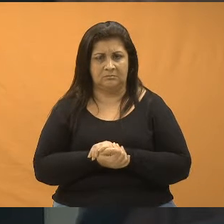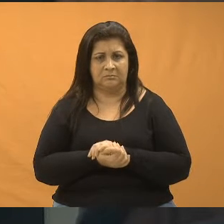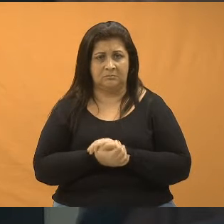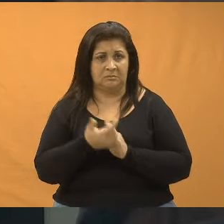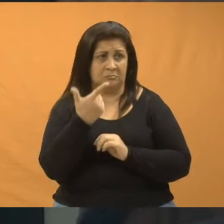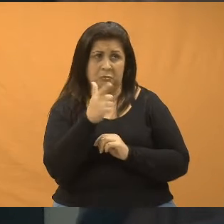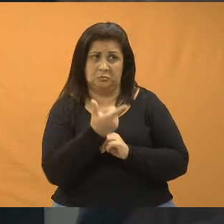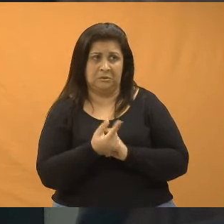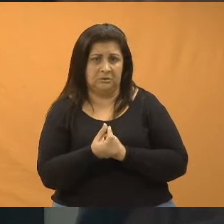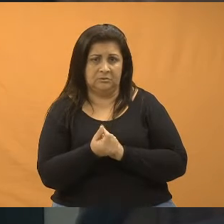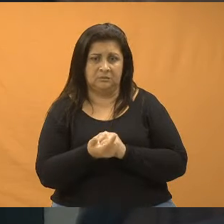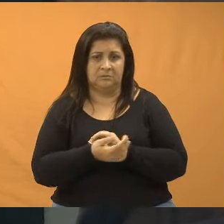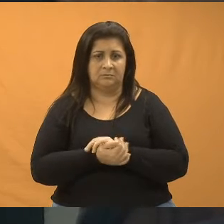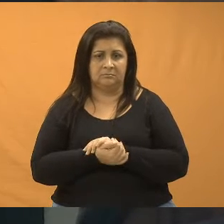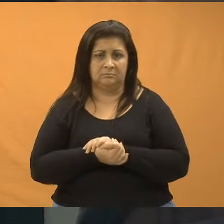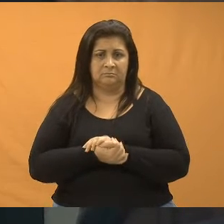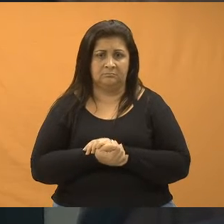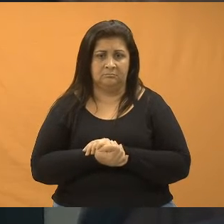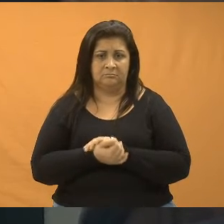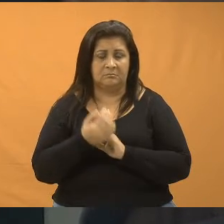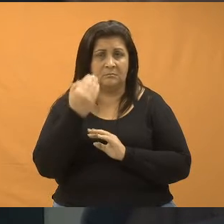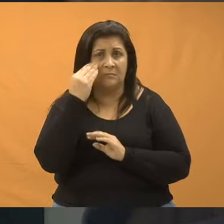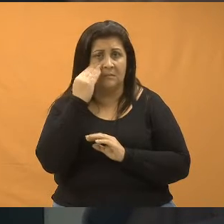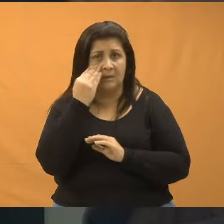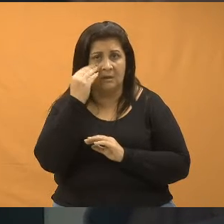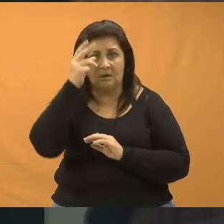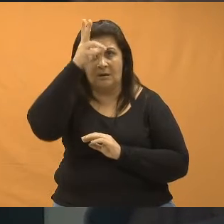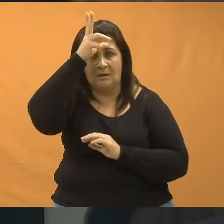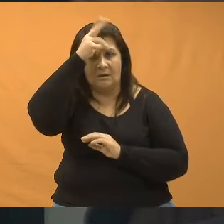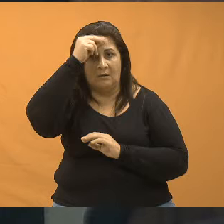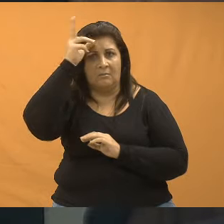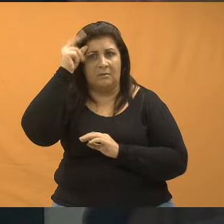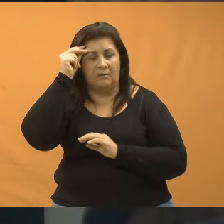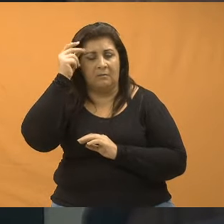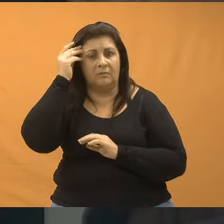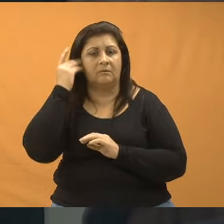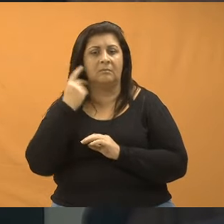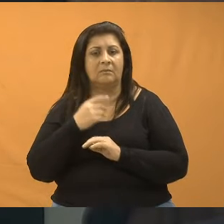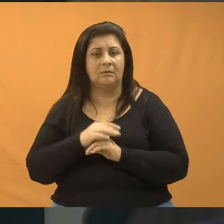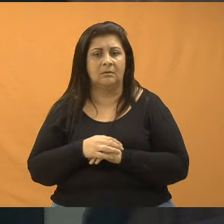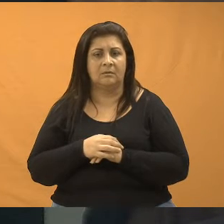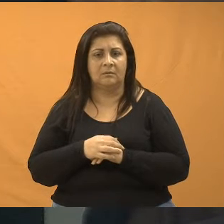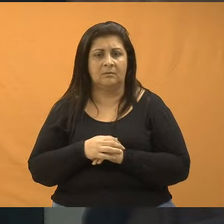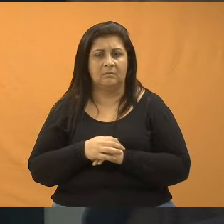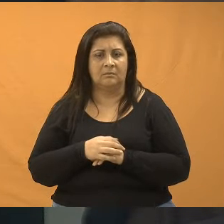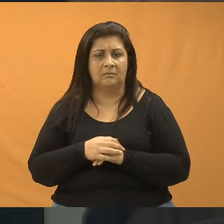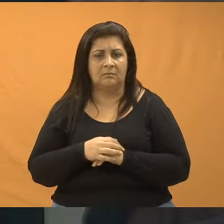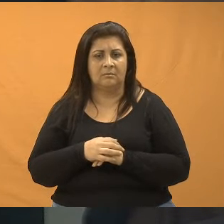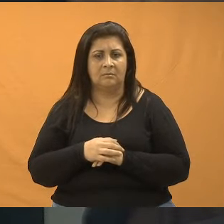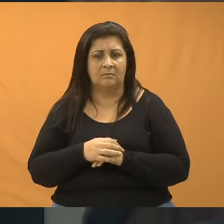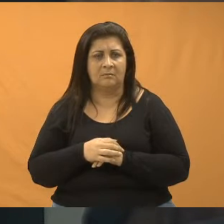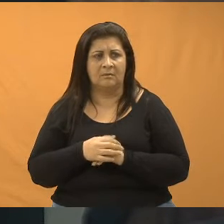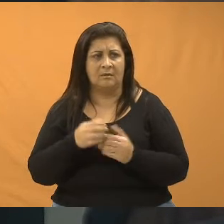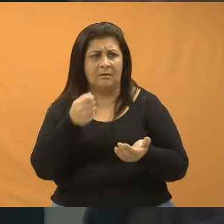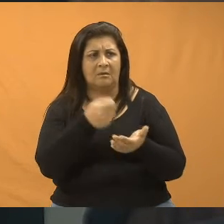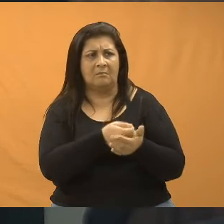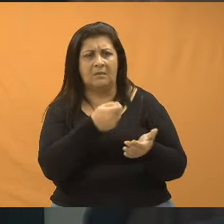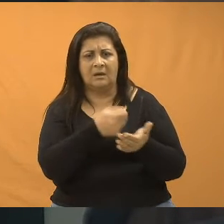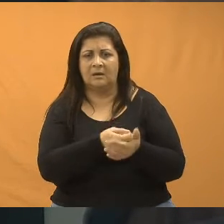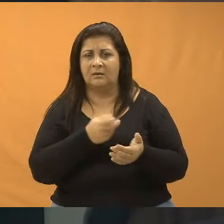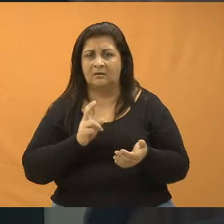fundo, né? Então, eu entendo que a Prefeitura, nesse sentido, ela será uma fiadora